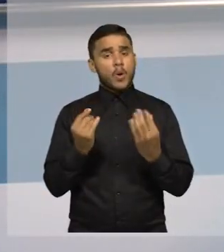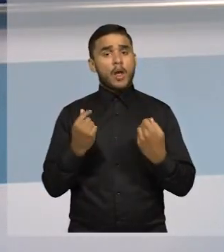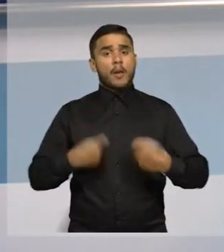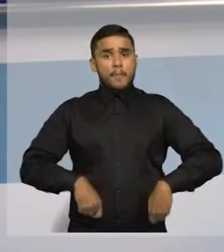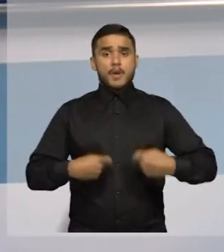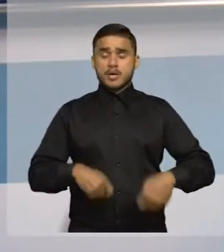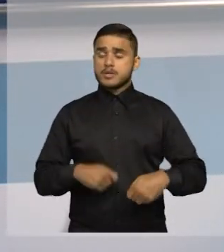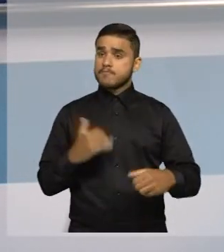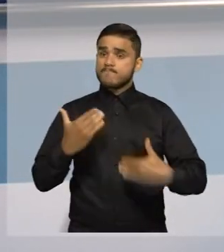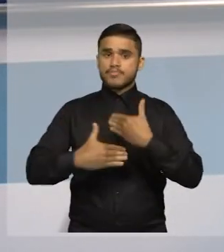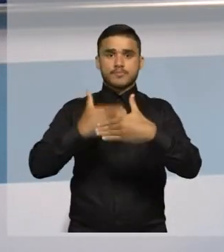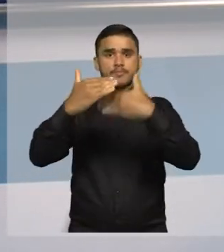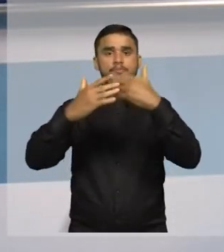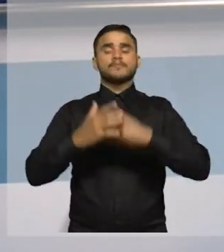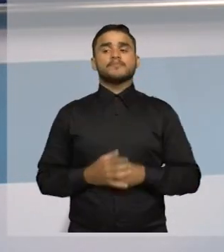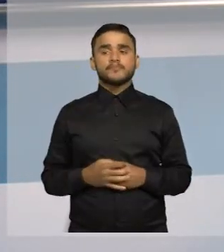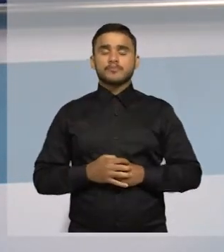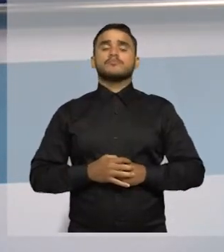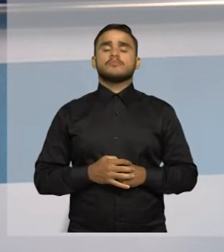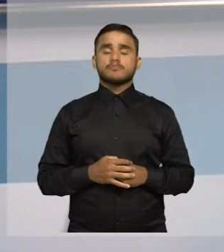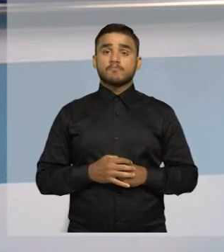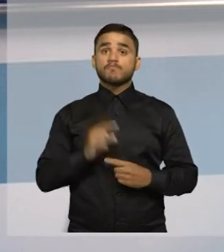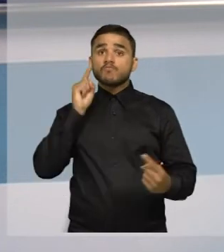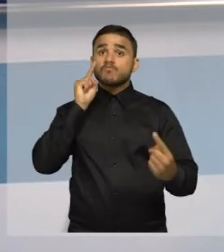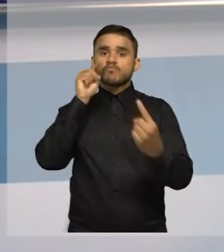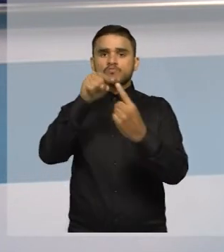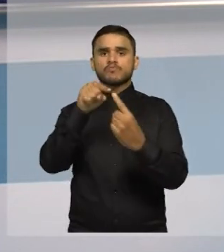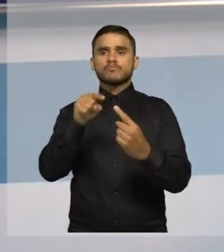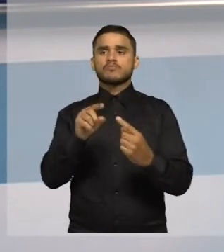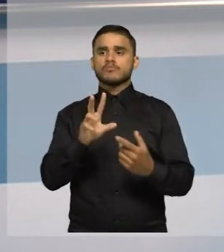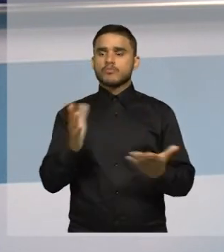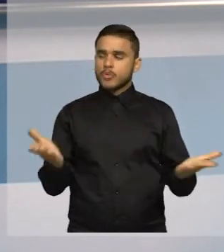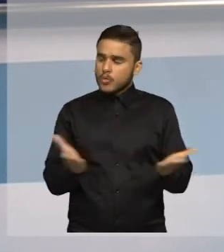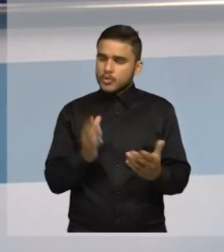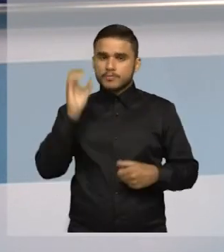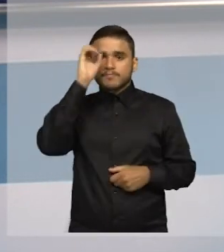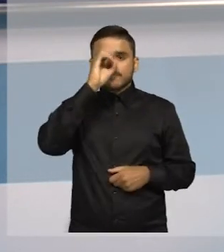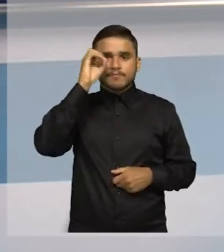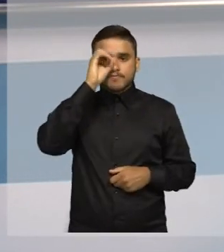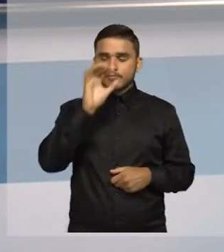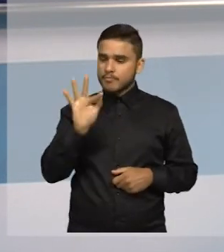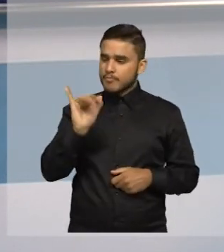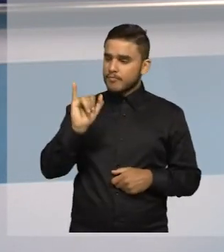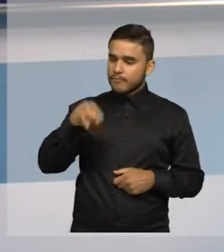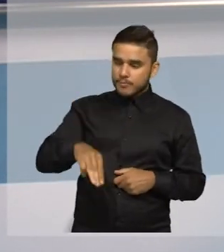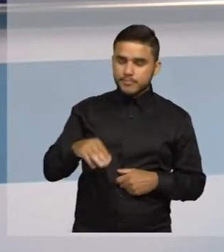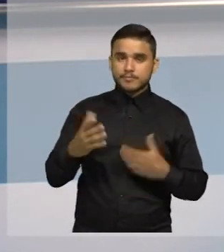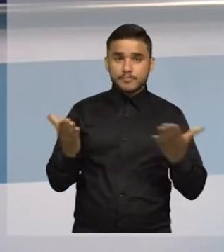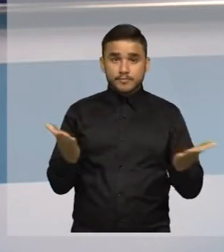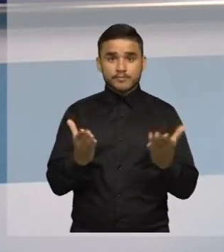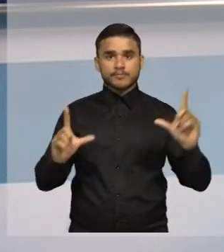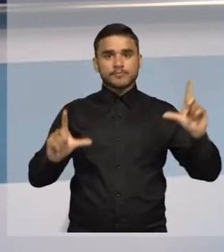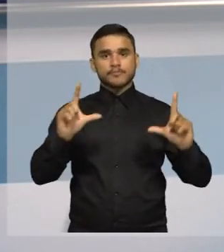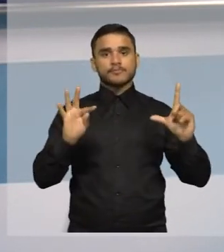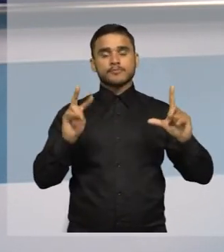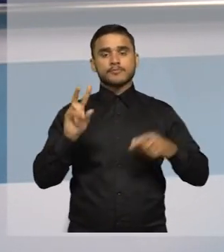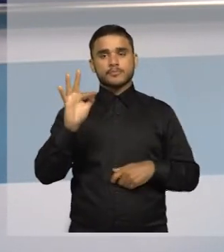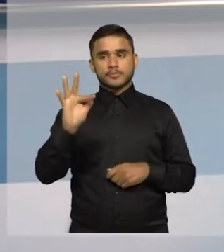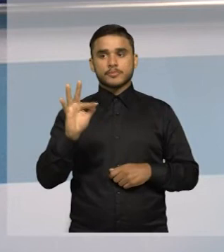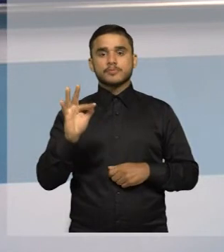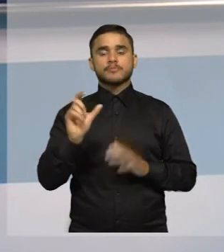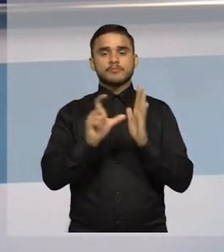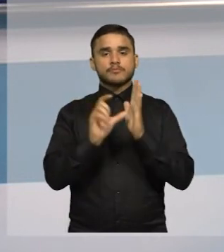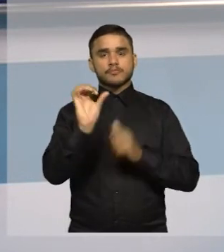do desenvolvimento. Almejando tudo isto, nós encerramos mais uma edição do programa Observatório pela TV Fortaleza,